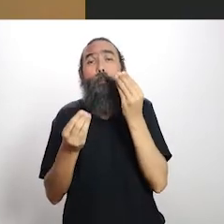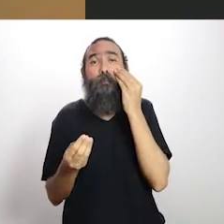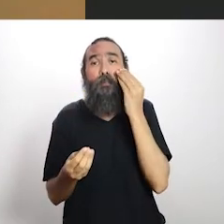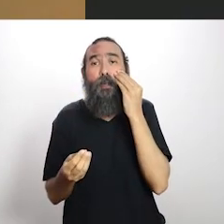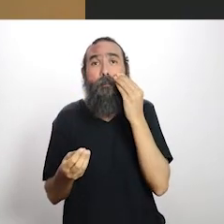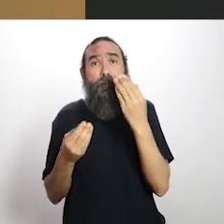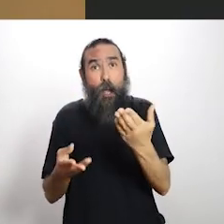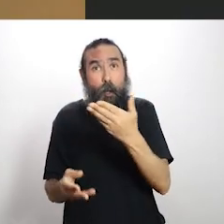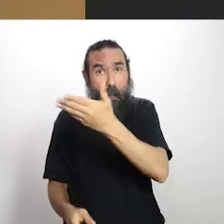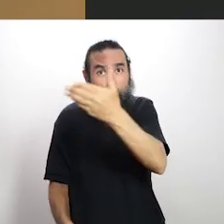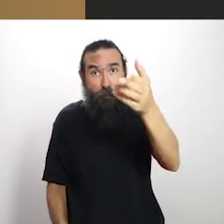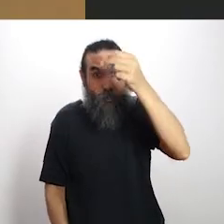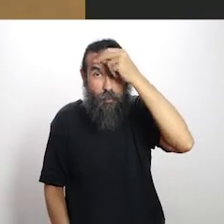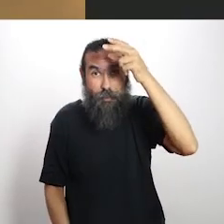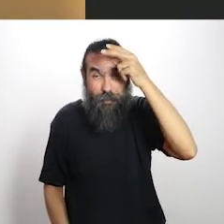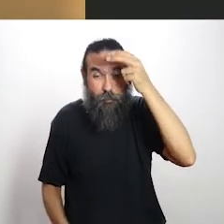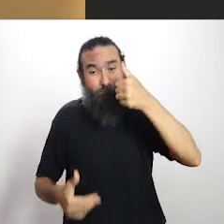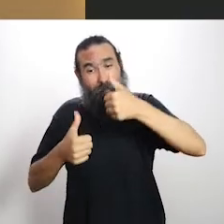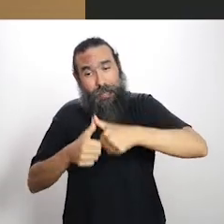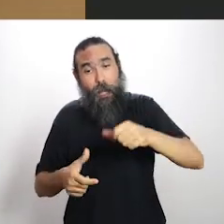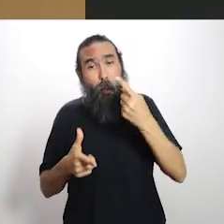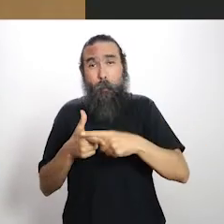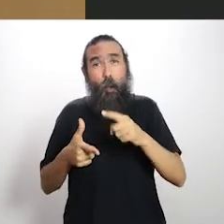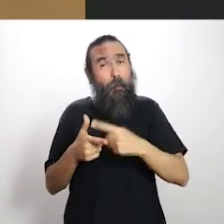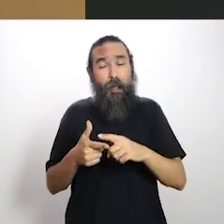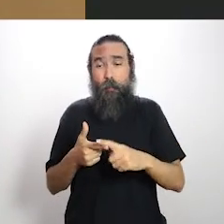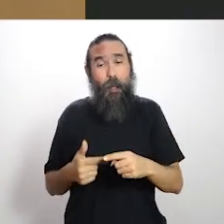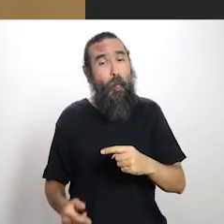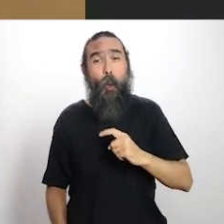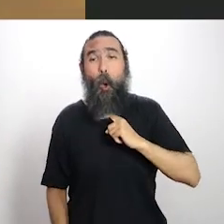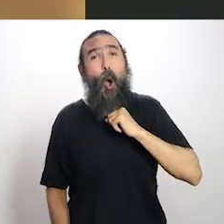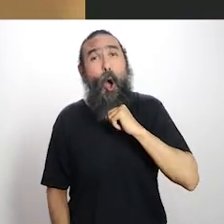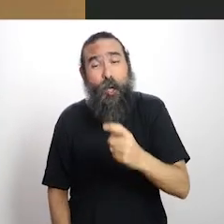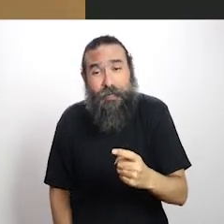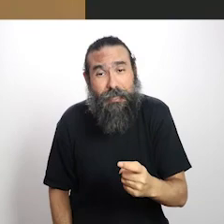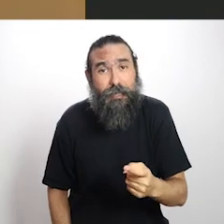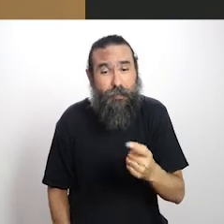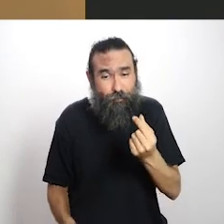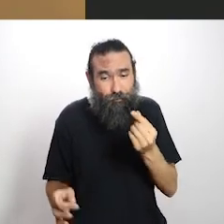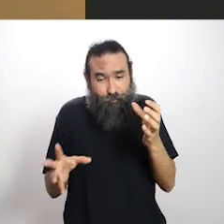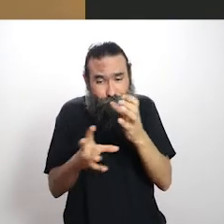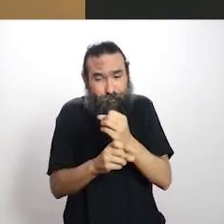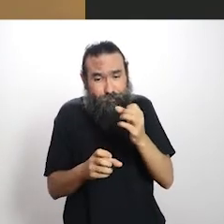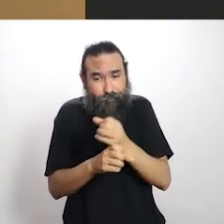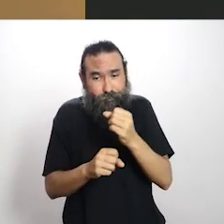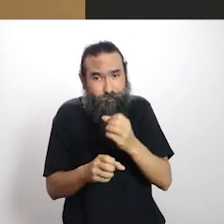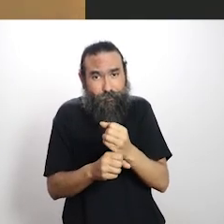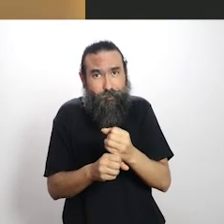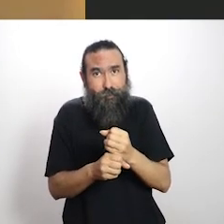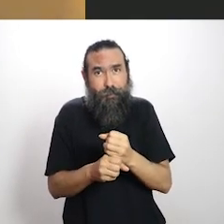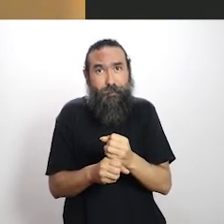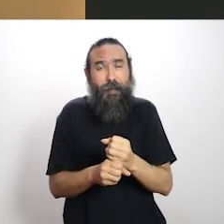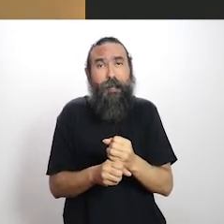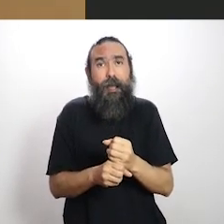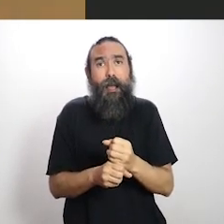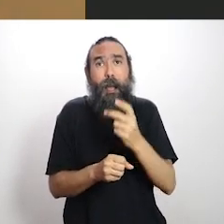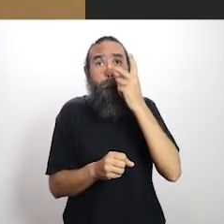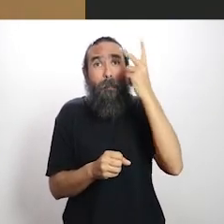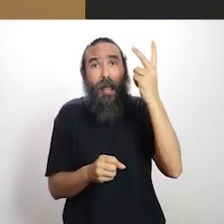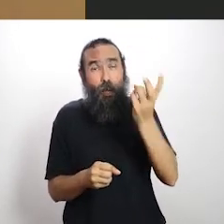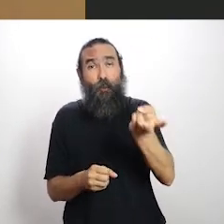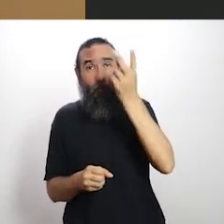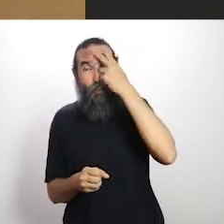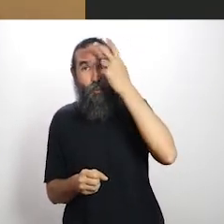disponibilizar para a área cultural vão ter problemas de ter acesso e não é pouco recurso vai mobilizar a economia do